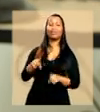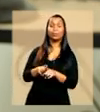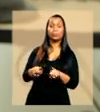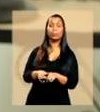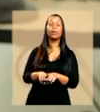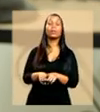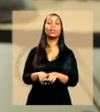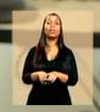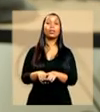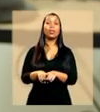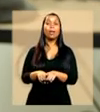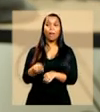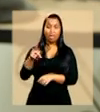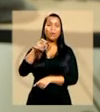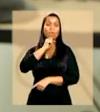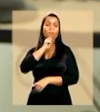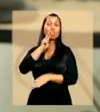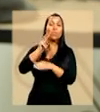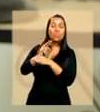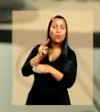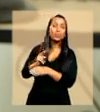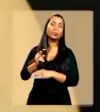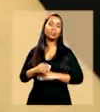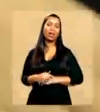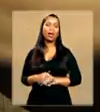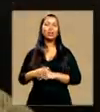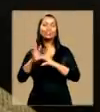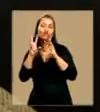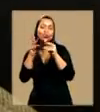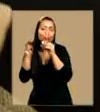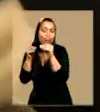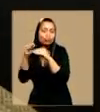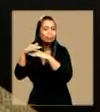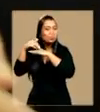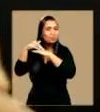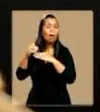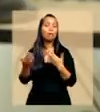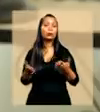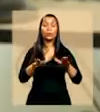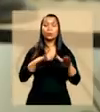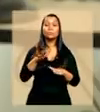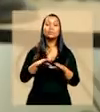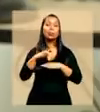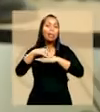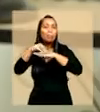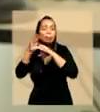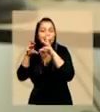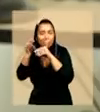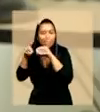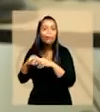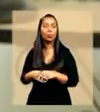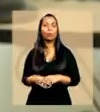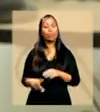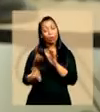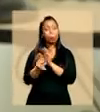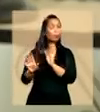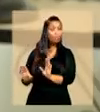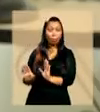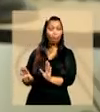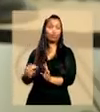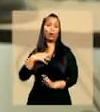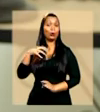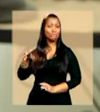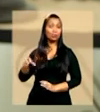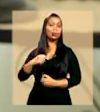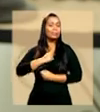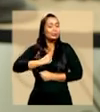também o lado, né, desses avós de cuidar, de mimar. Então, às vezes, aquele mimo, né, faz parte, porque é